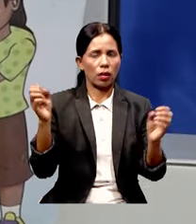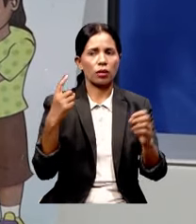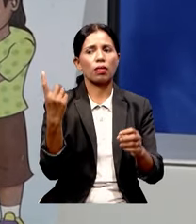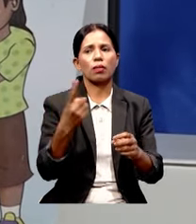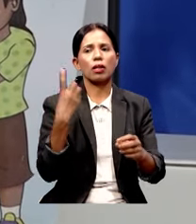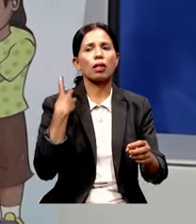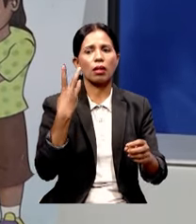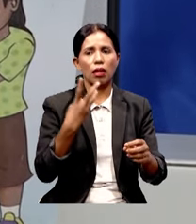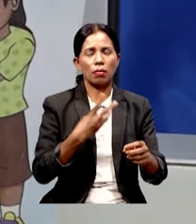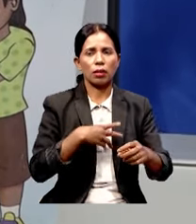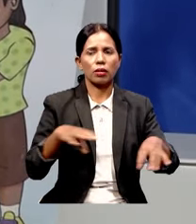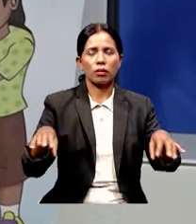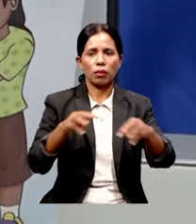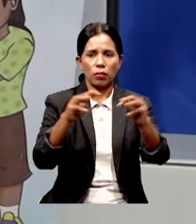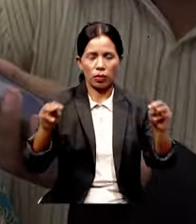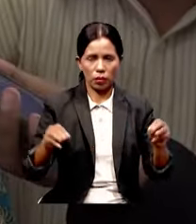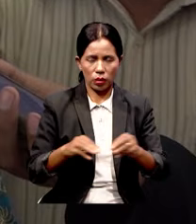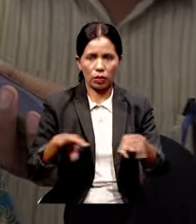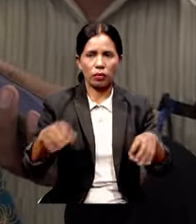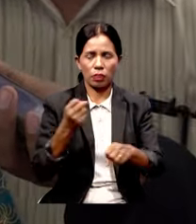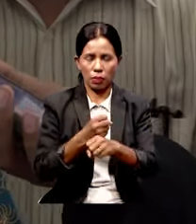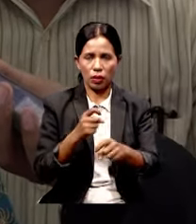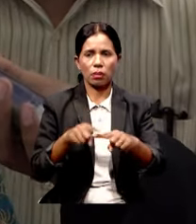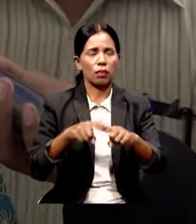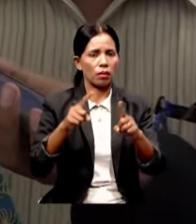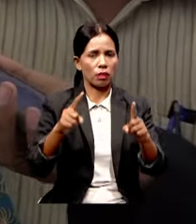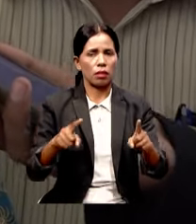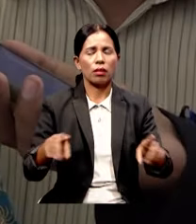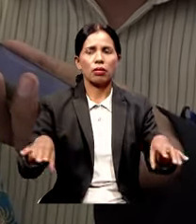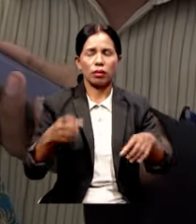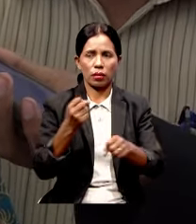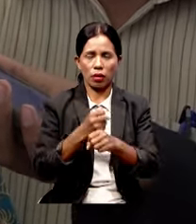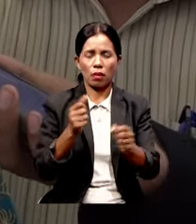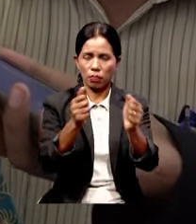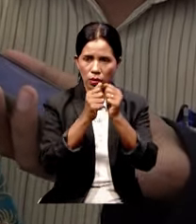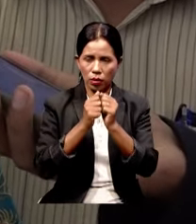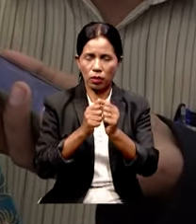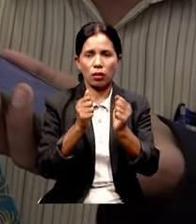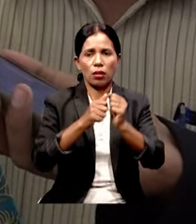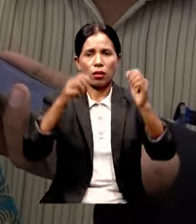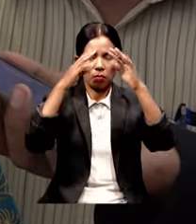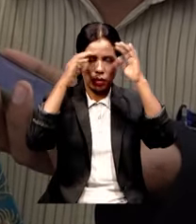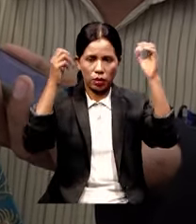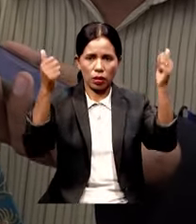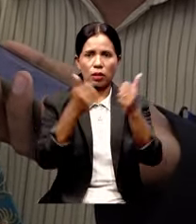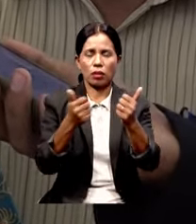mim serviço municipal nem esforço, mas be esforço ainda nebe hamuto com o presidente da autoridade,